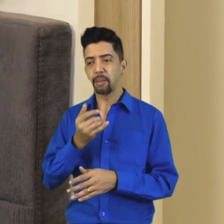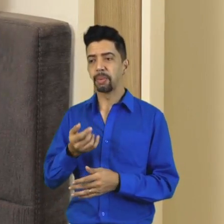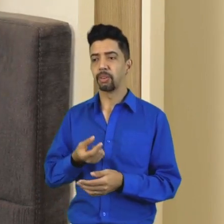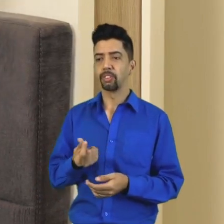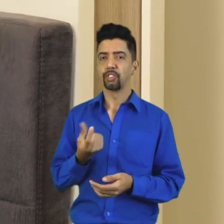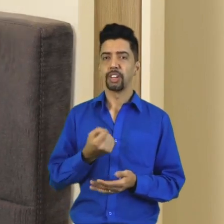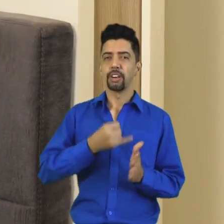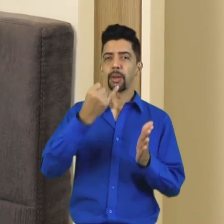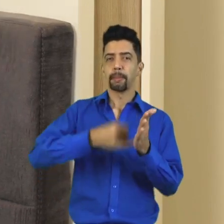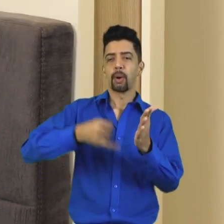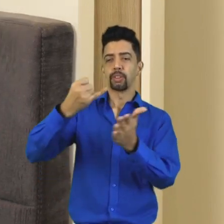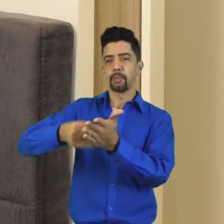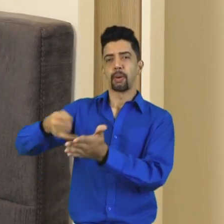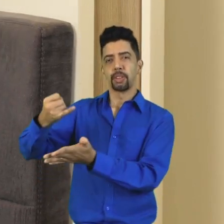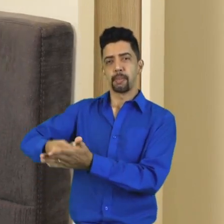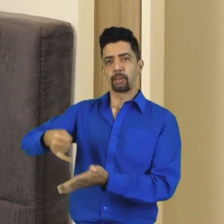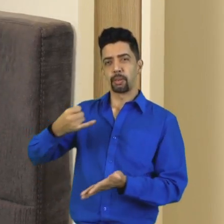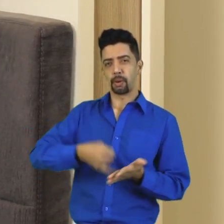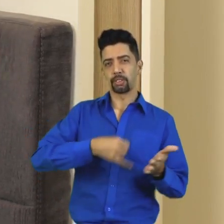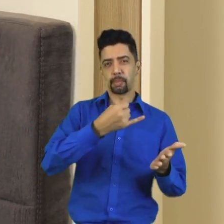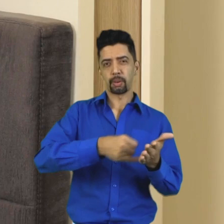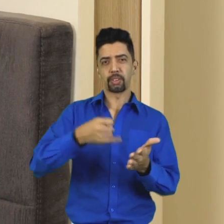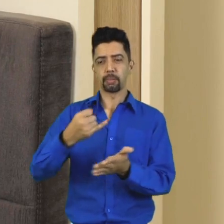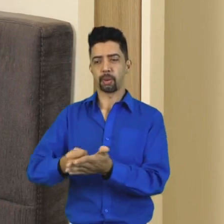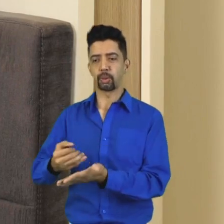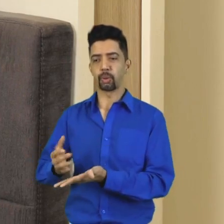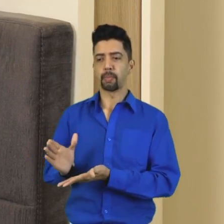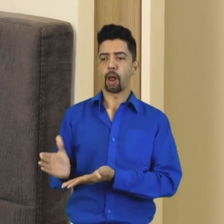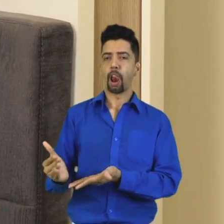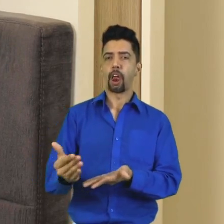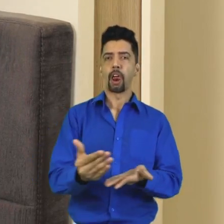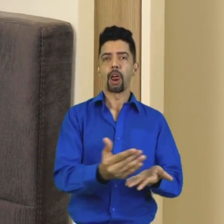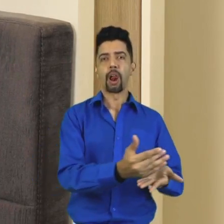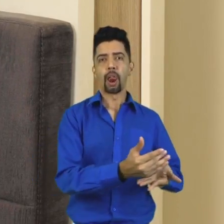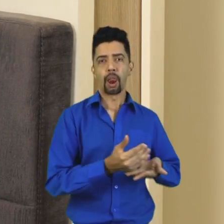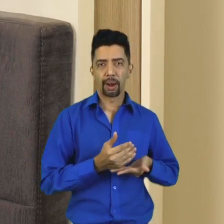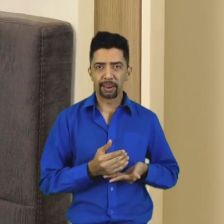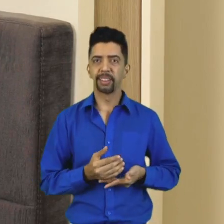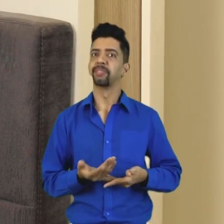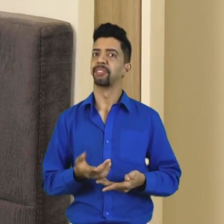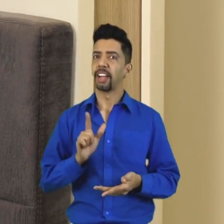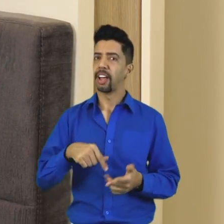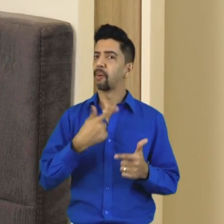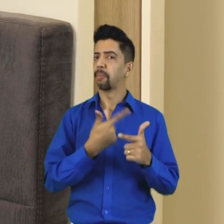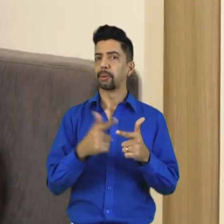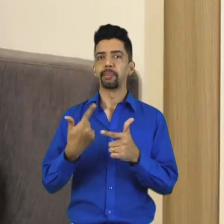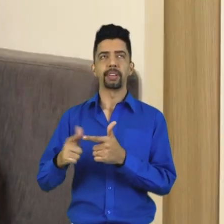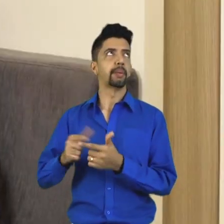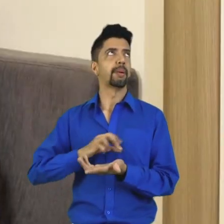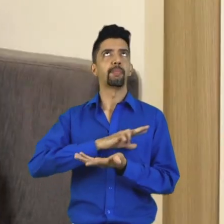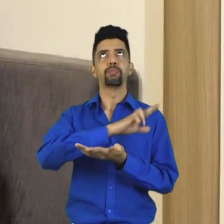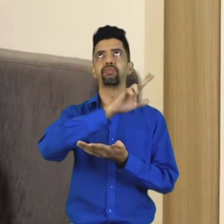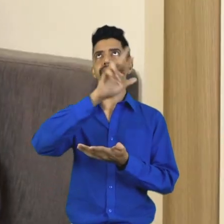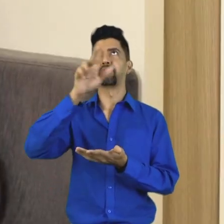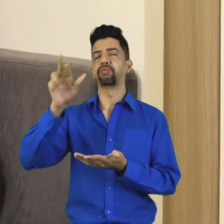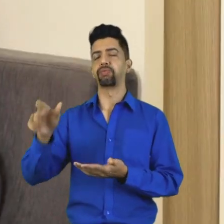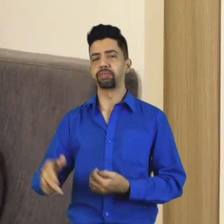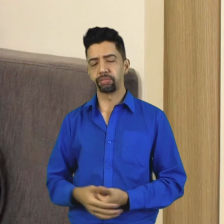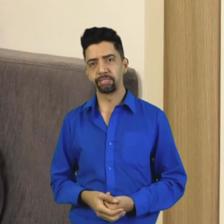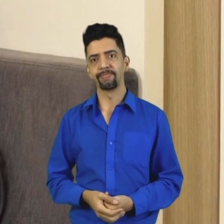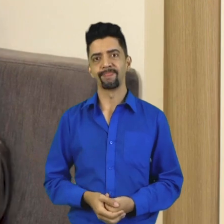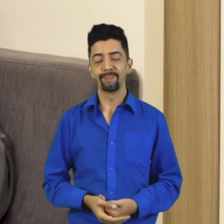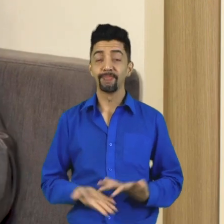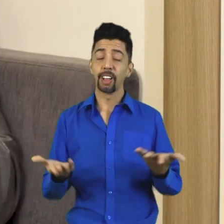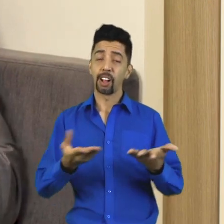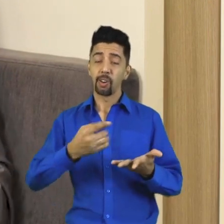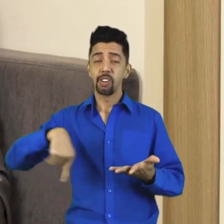da máquina governamental. Então, o problema também se encontra junto aos nossos governos. Nós precisamos fazer a lição